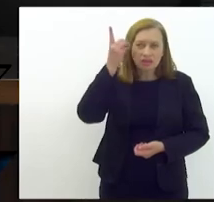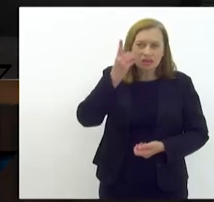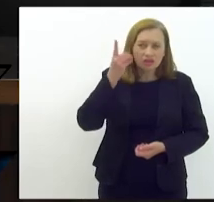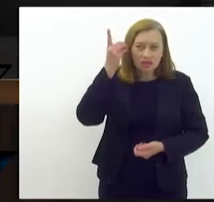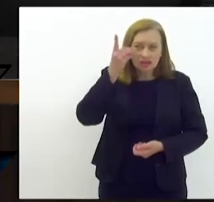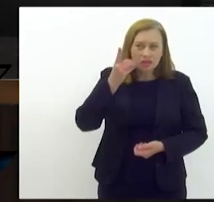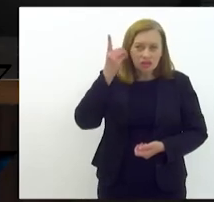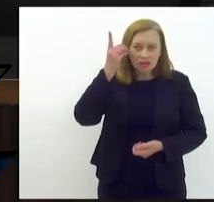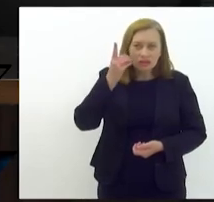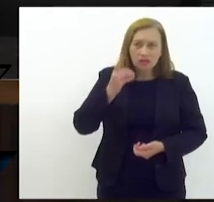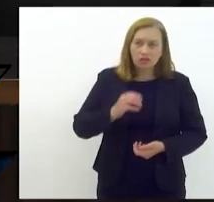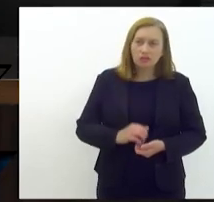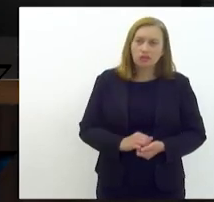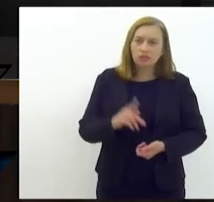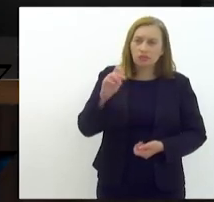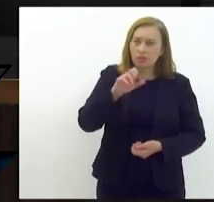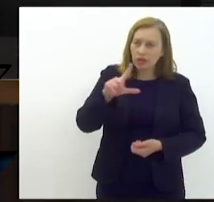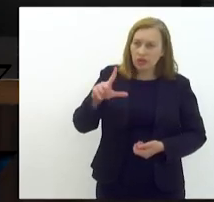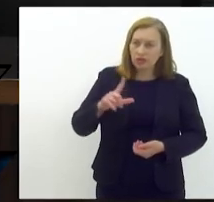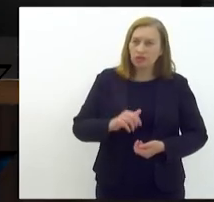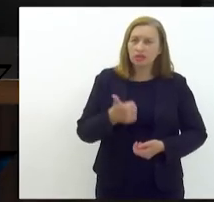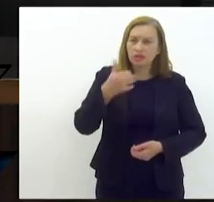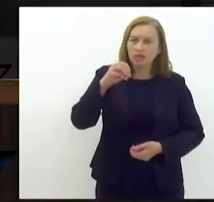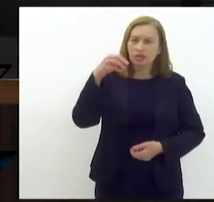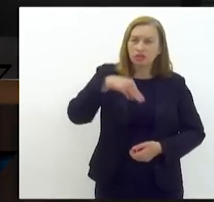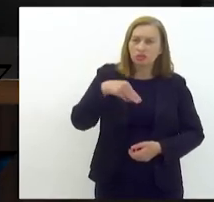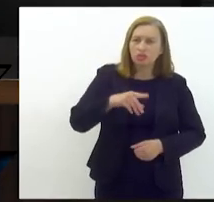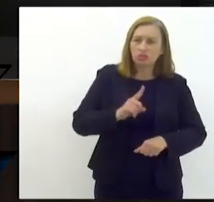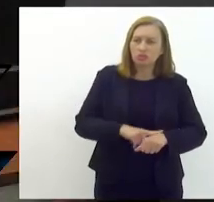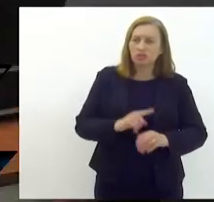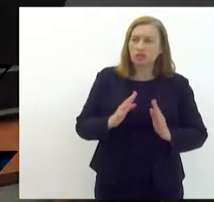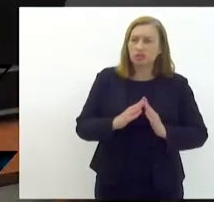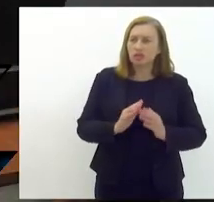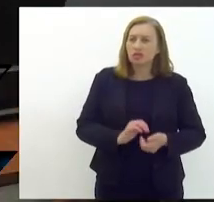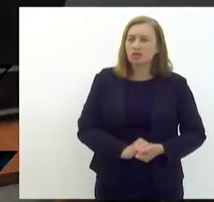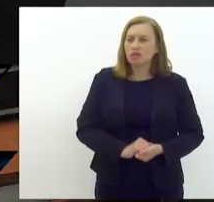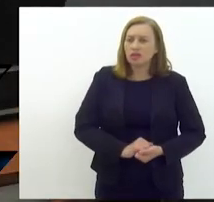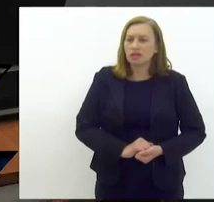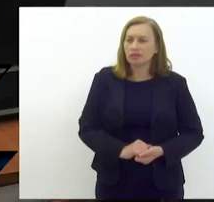próxima de 10 minutos